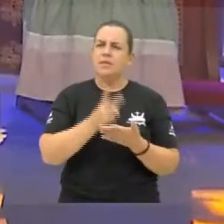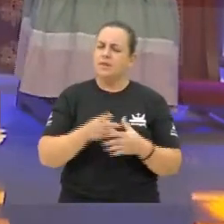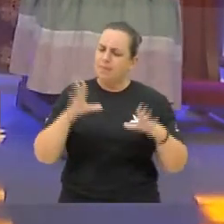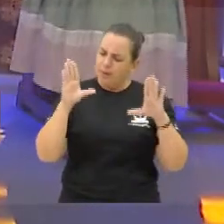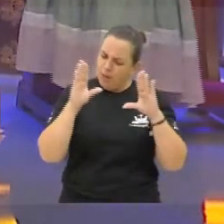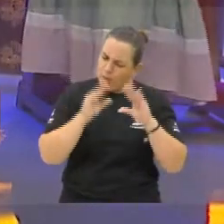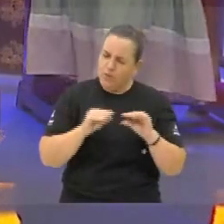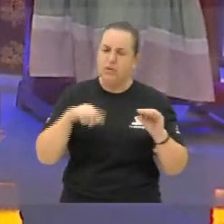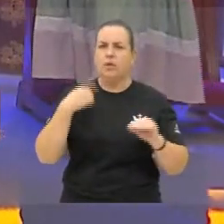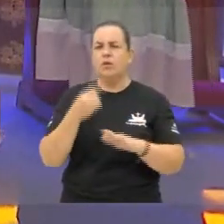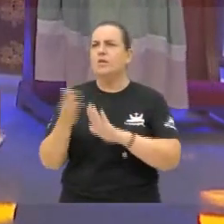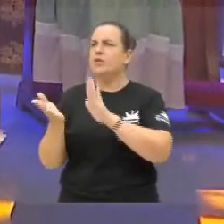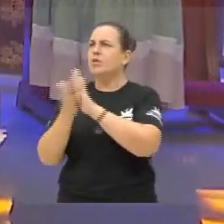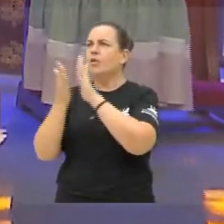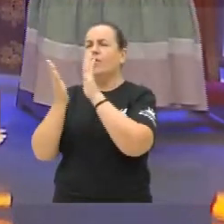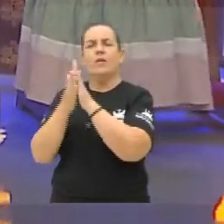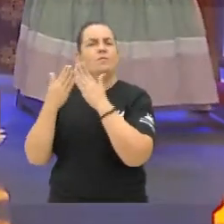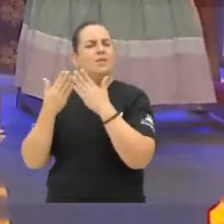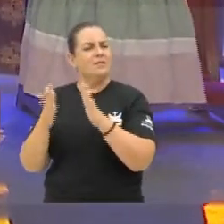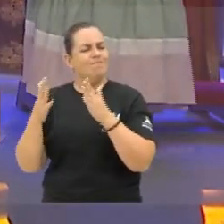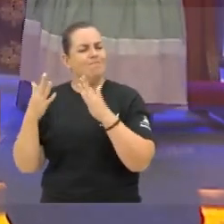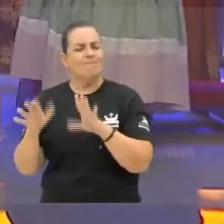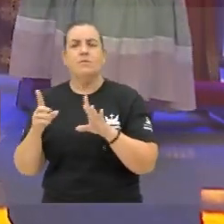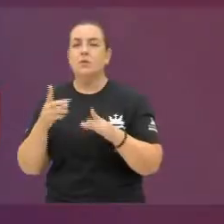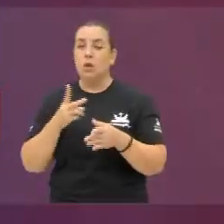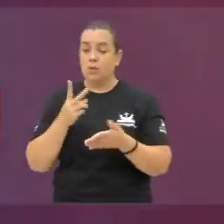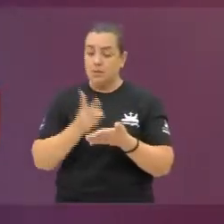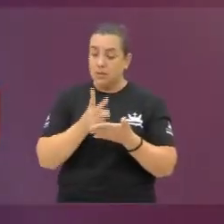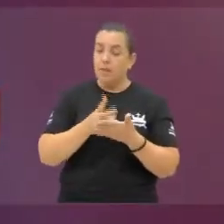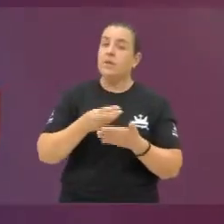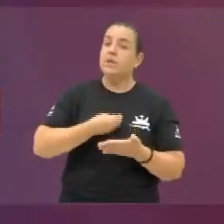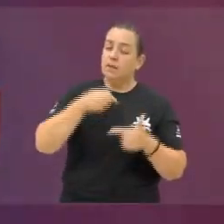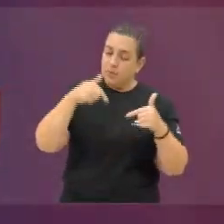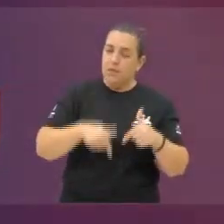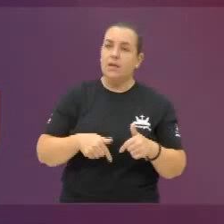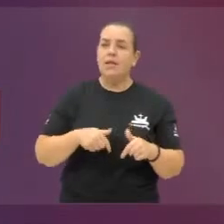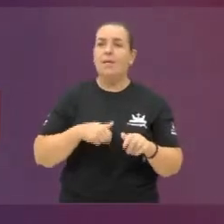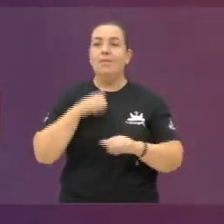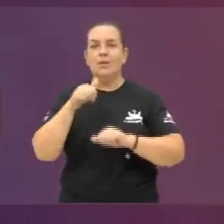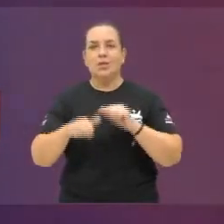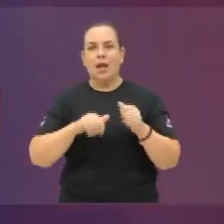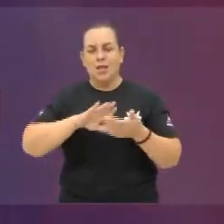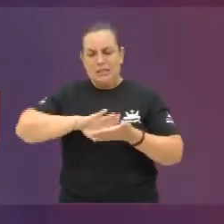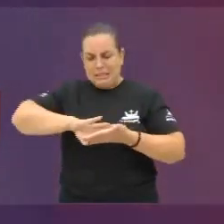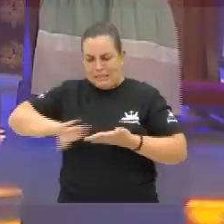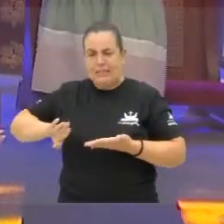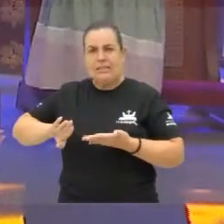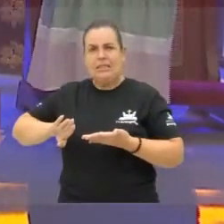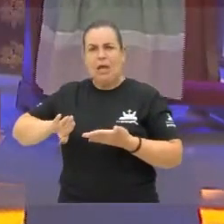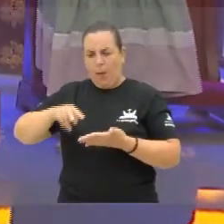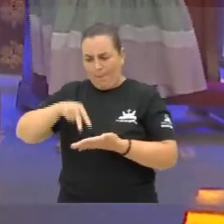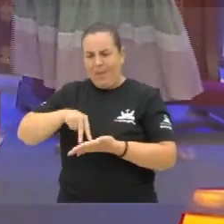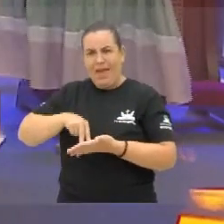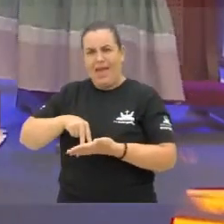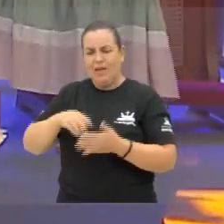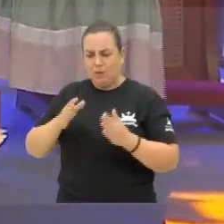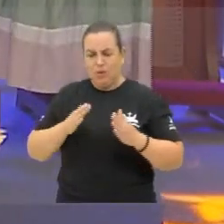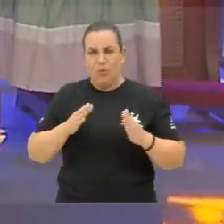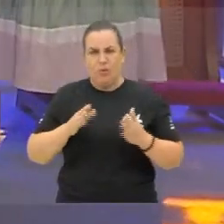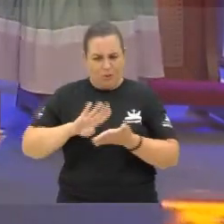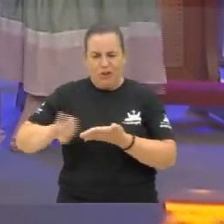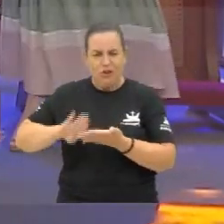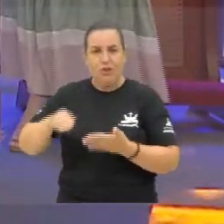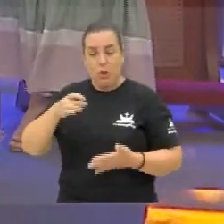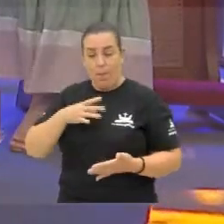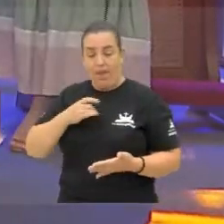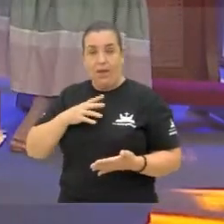nós louvamos, nas noites de louvor, nós estamos aqui para falar isso. Tira os dois pés da barca e caminha na direção de